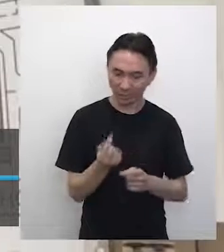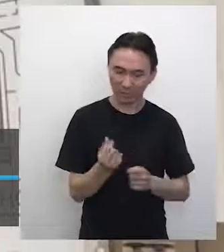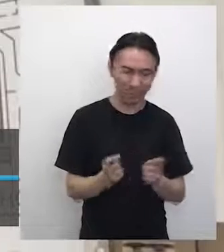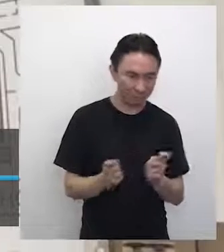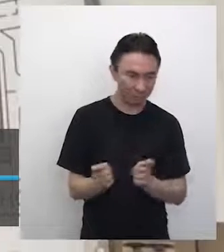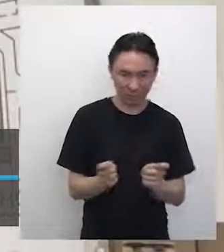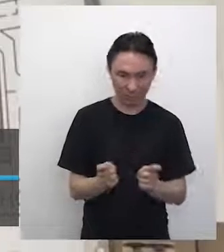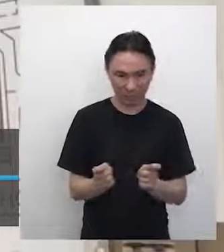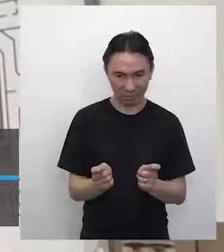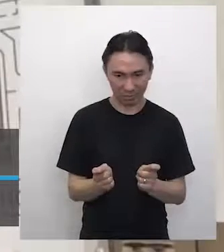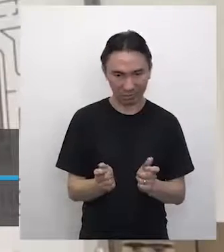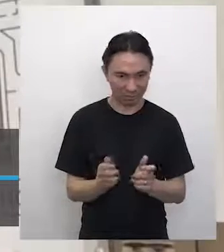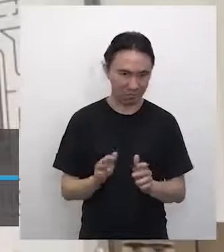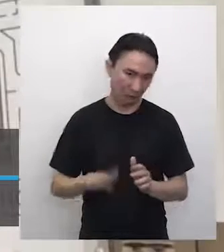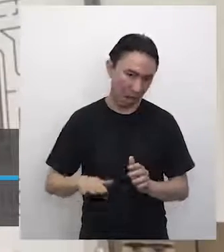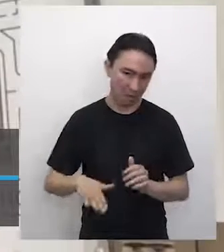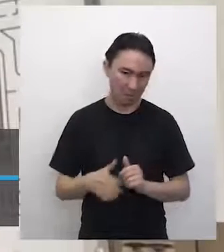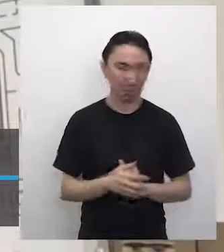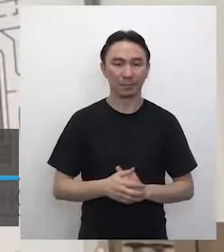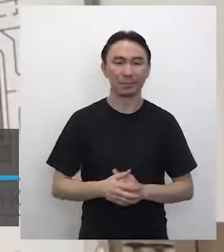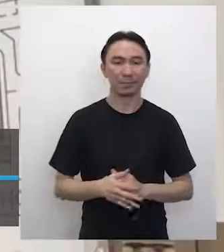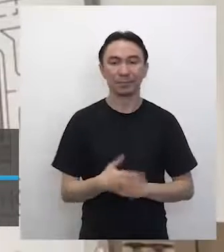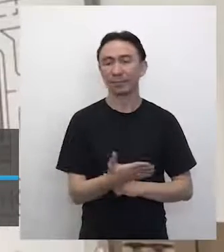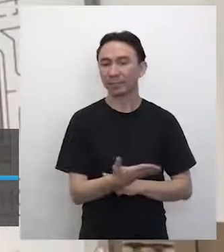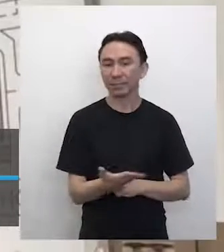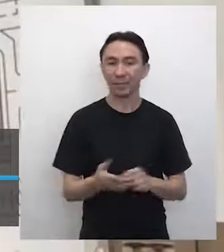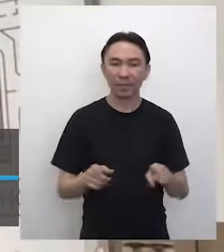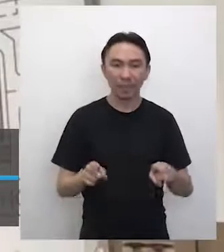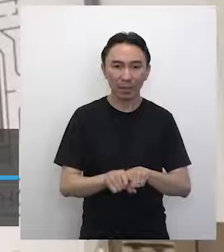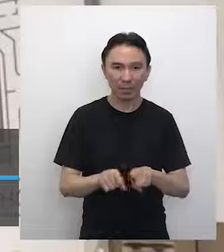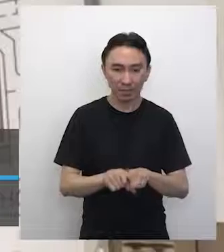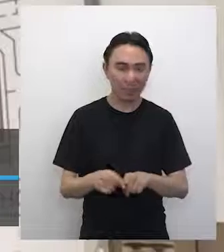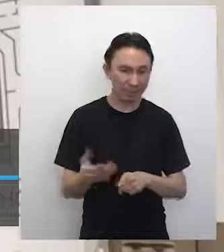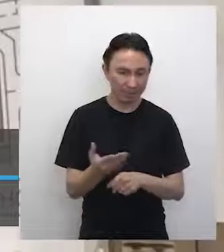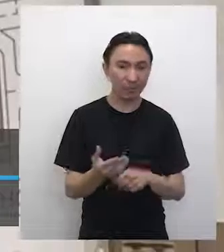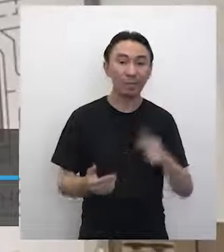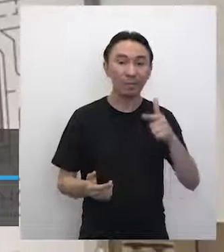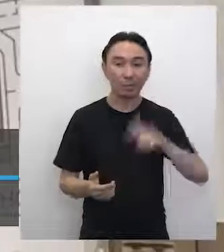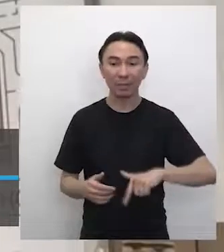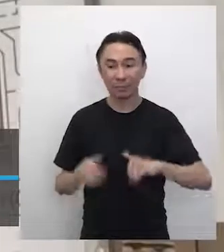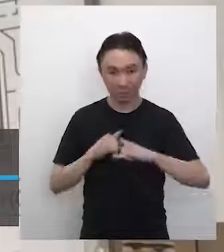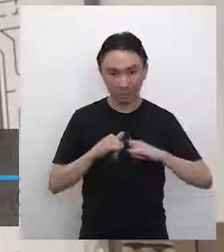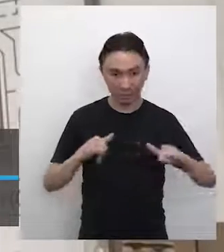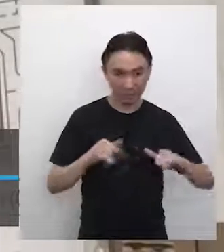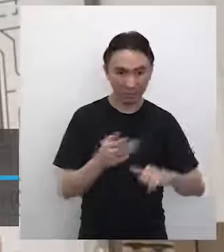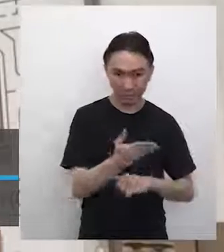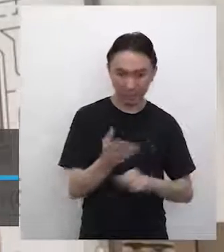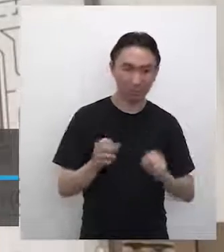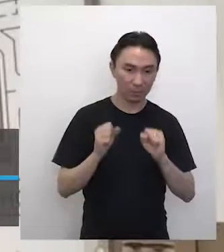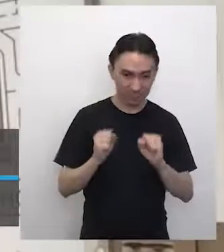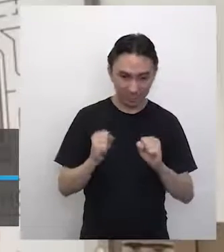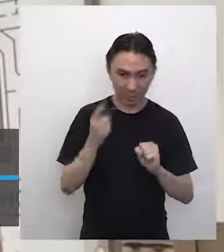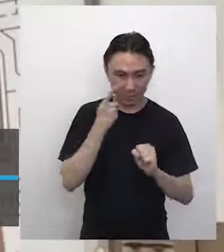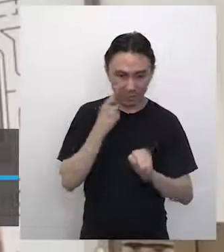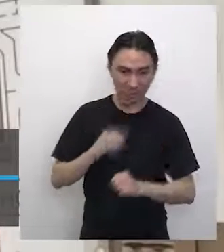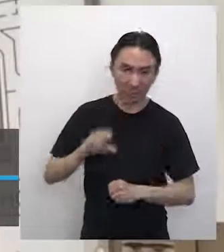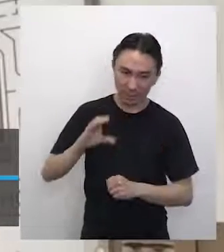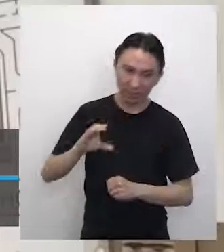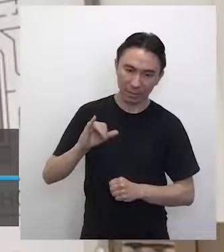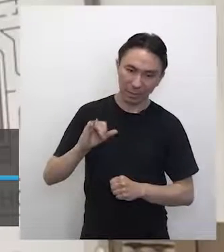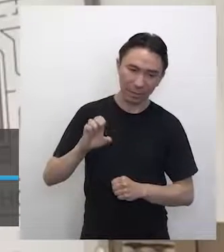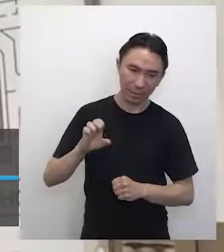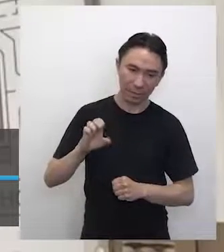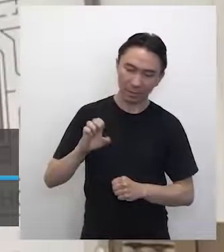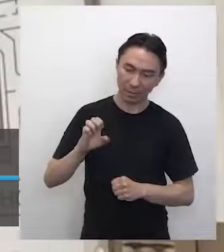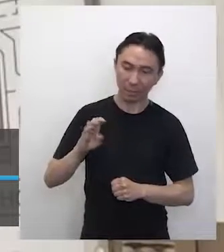aqui. Bom, pessoal, então, só lembrando aqui rapidinho para vocês podem vir aqui no Centro de Inovação conhecer,